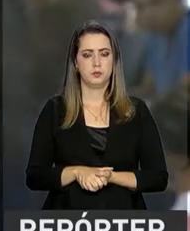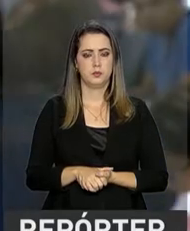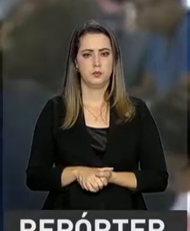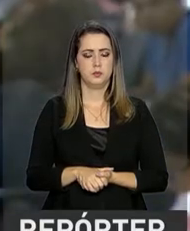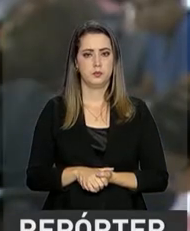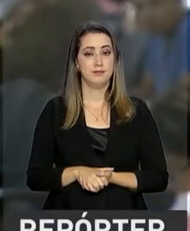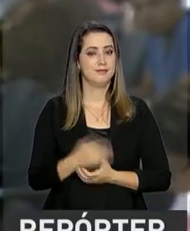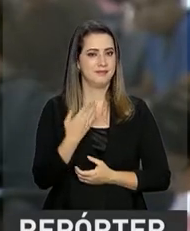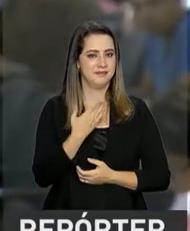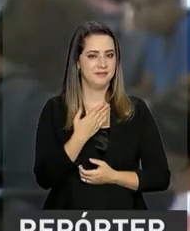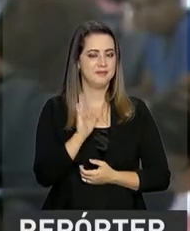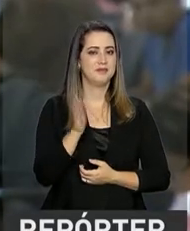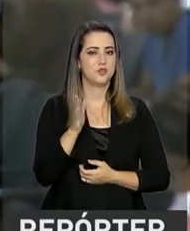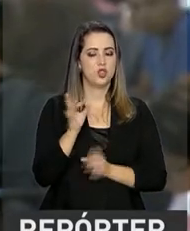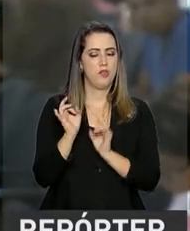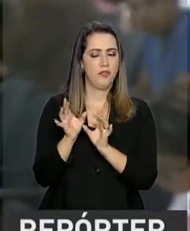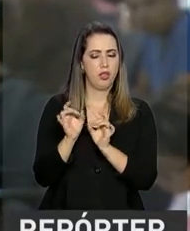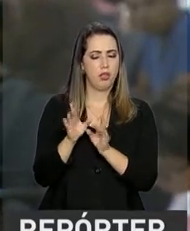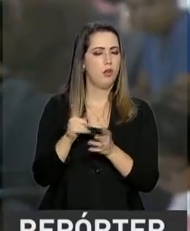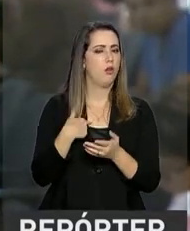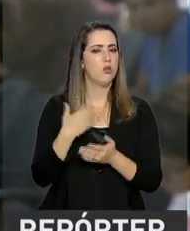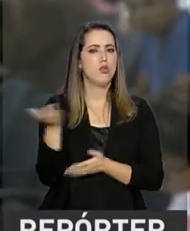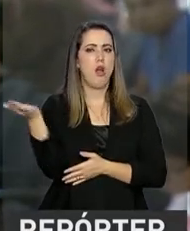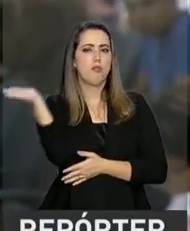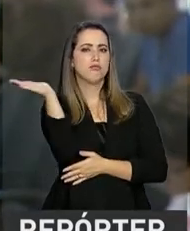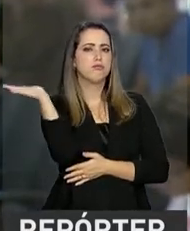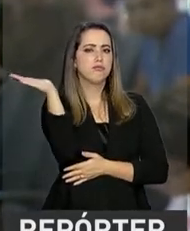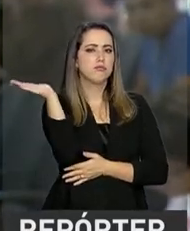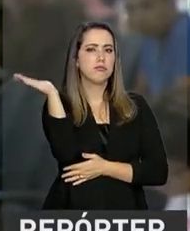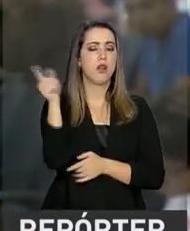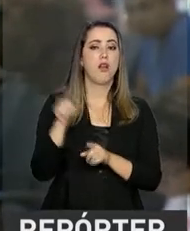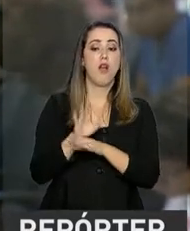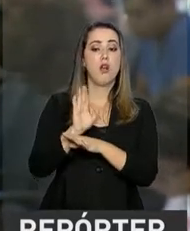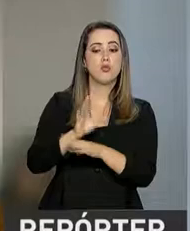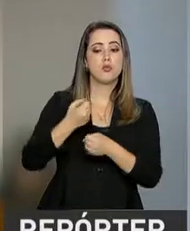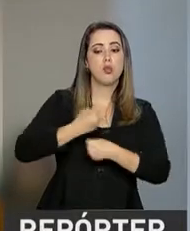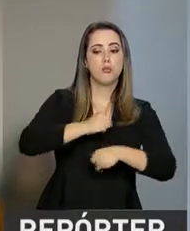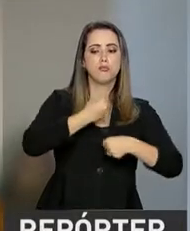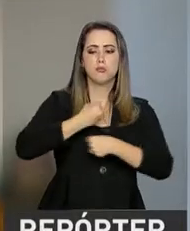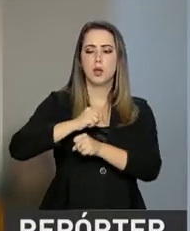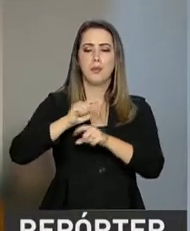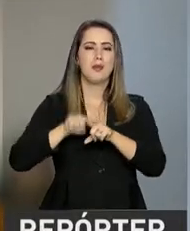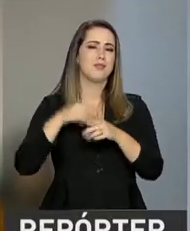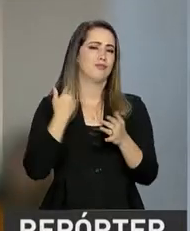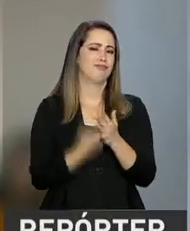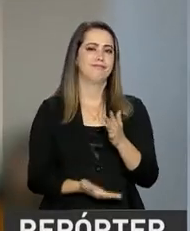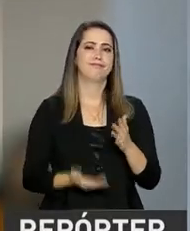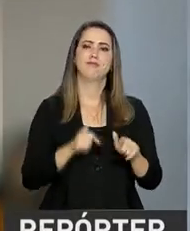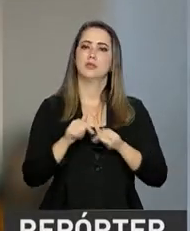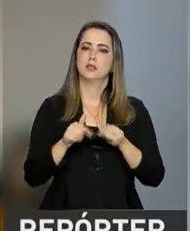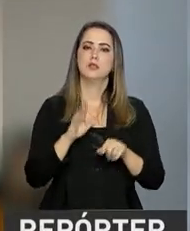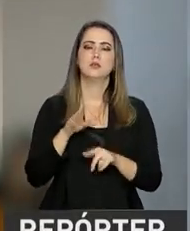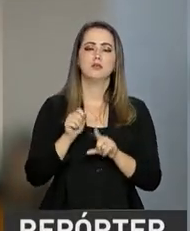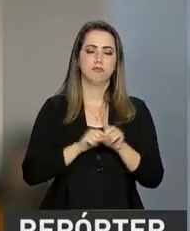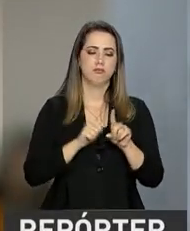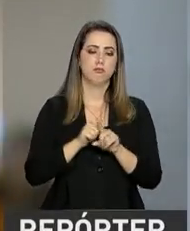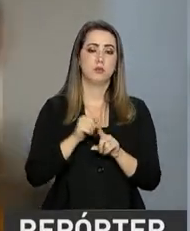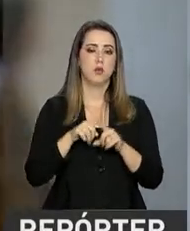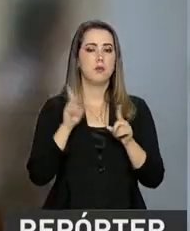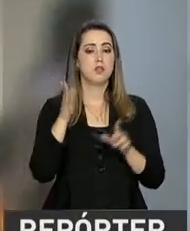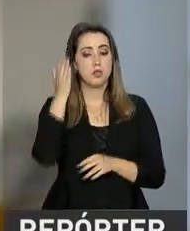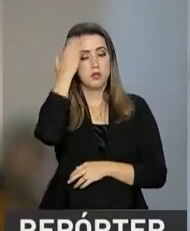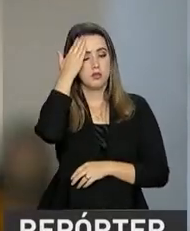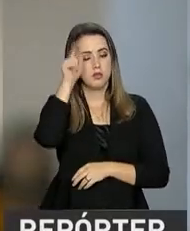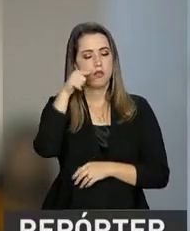mário já foi vendedor garçom auxiliar de serviços gerais mas perdeu o emprego há alguns meses mas já